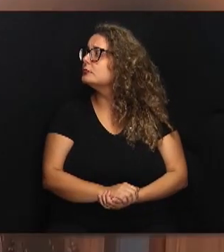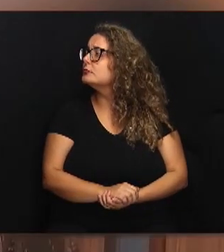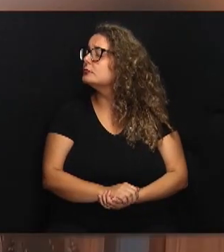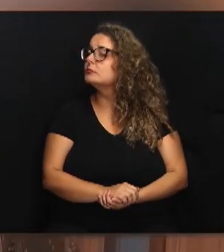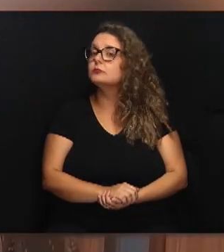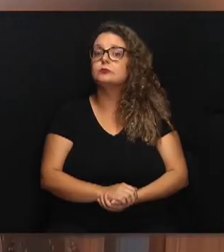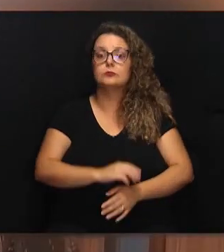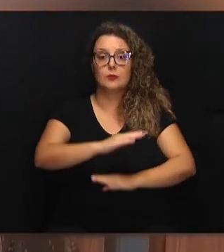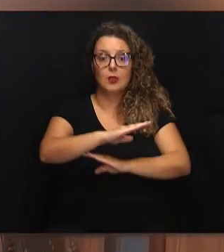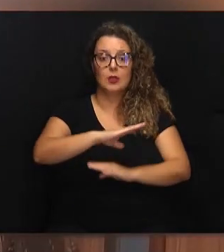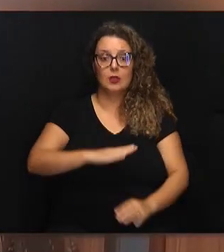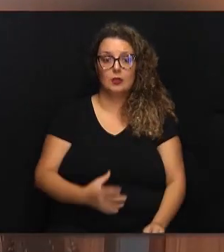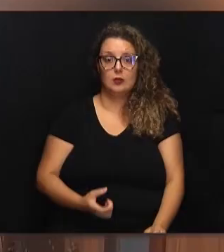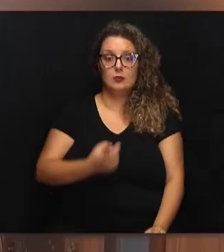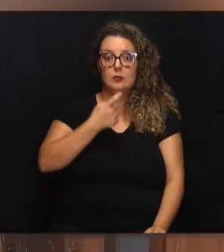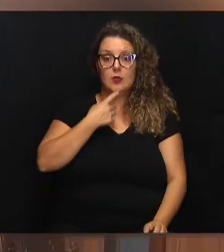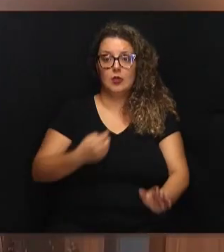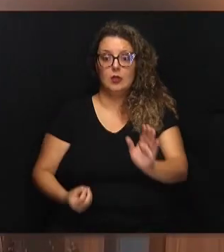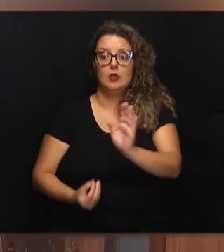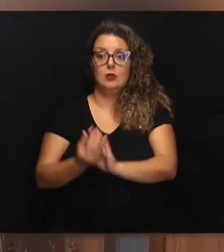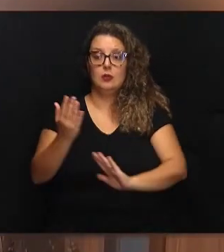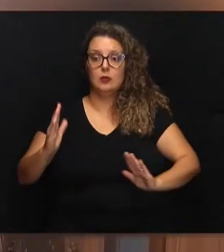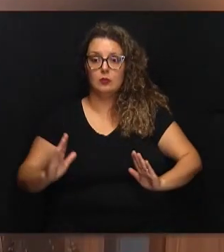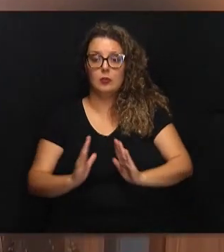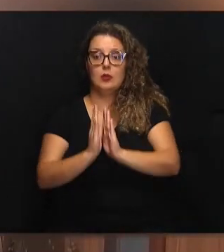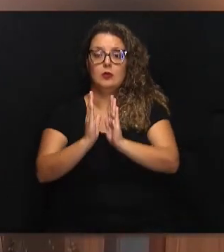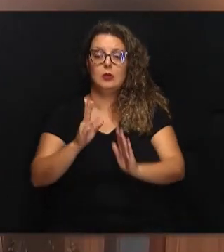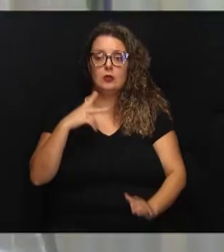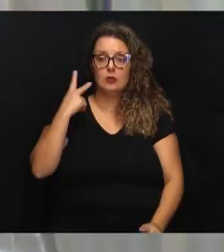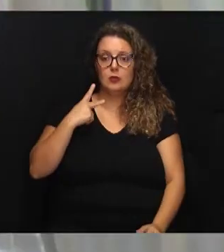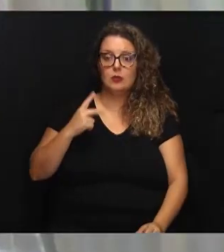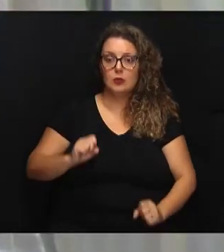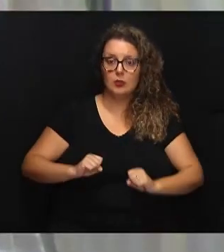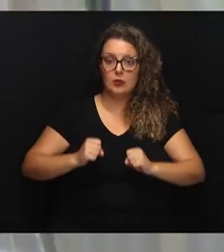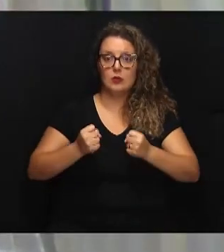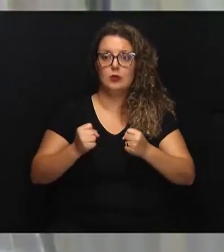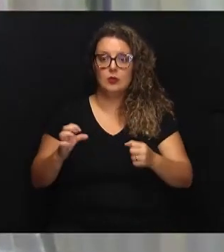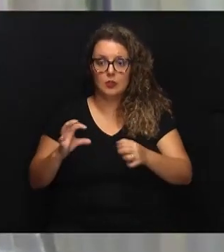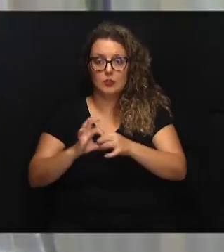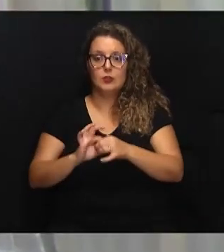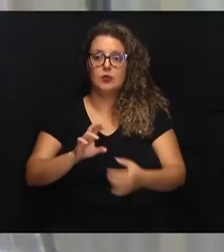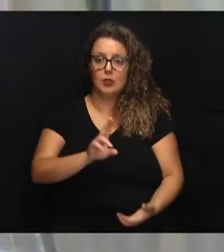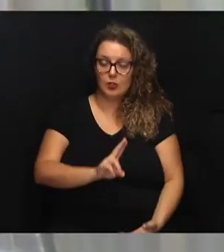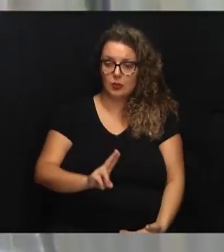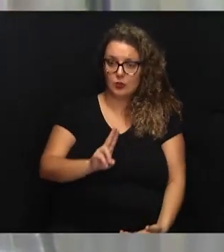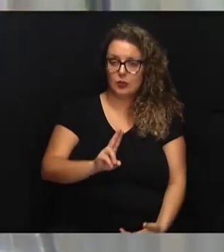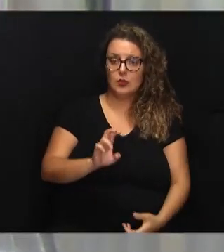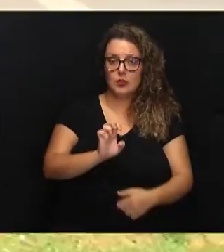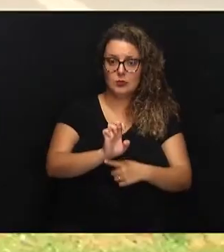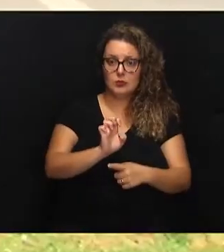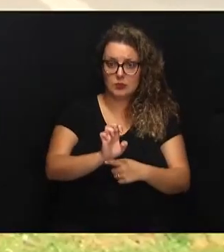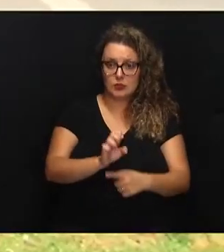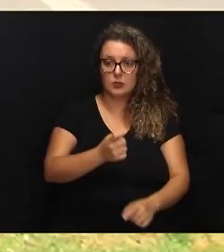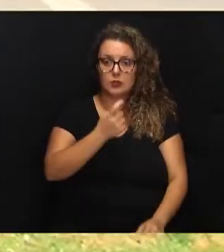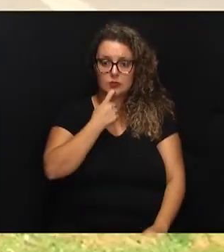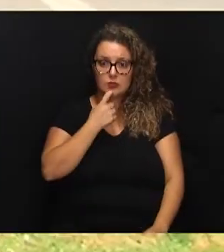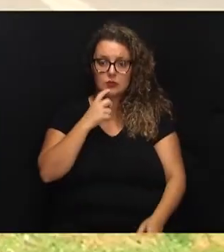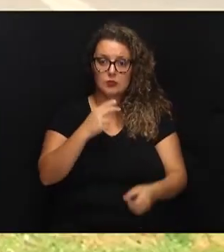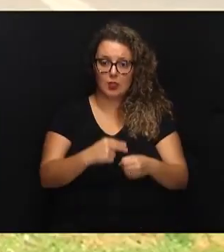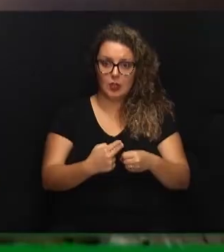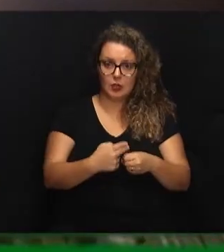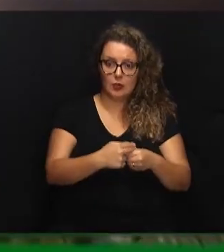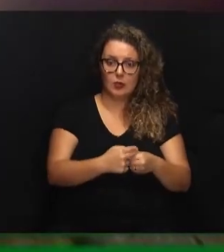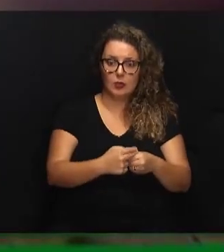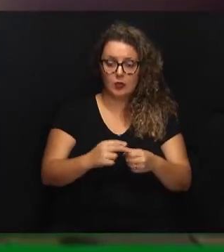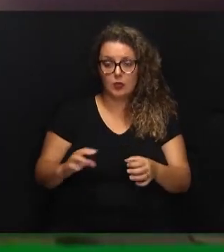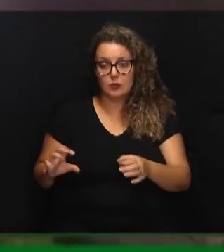A Câmara de Campinas criou uma frente parlamentar em defesa do vínculo entre a Universidade Estadual de Campinas, a Unicamp,